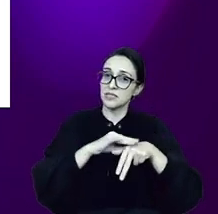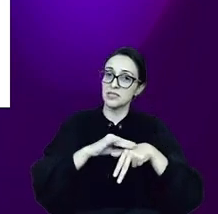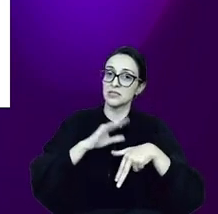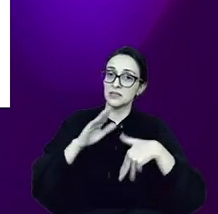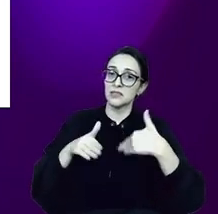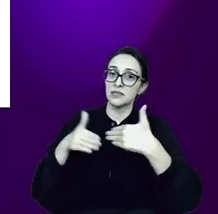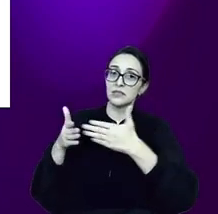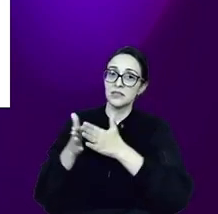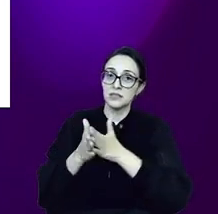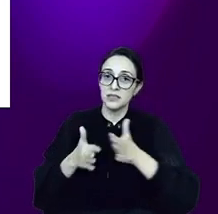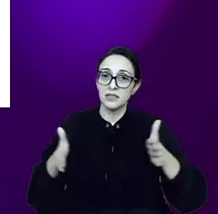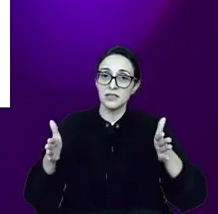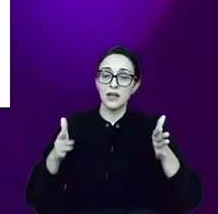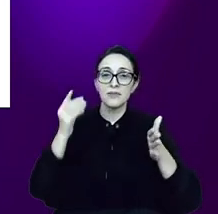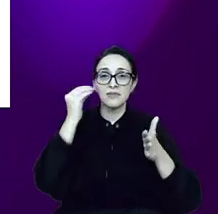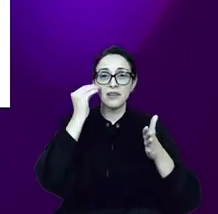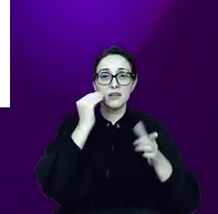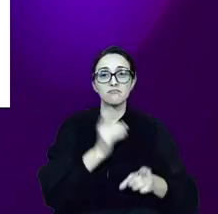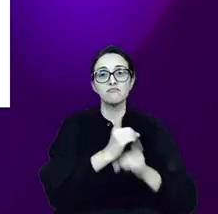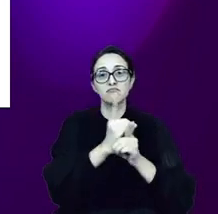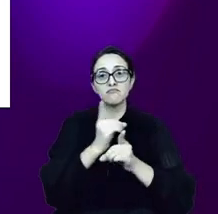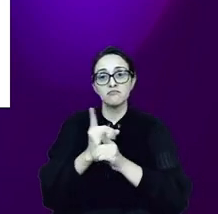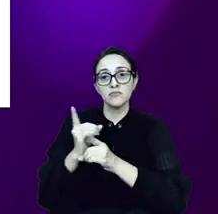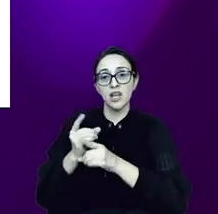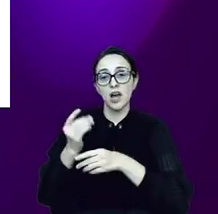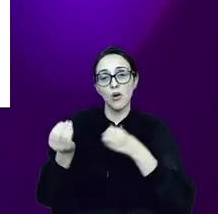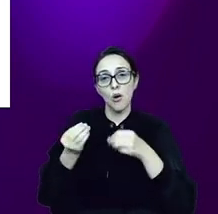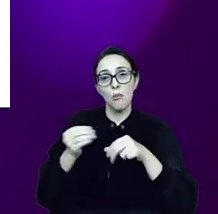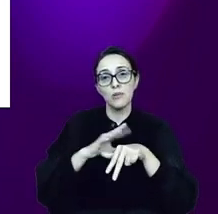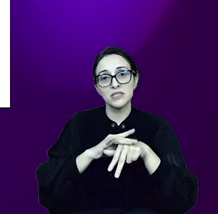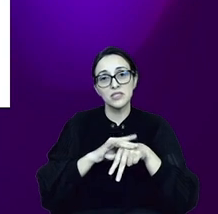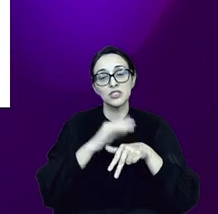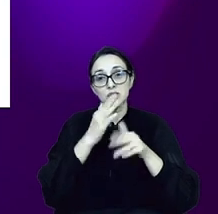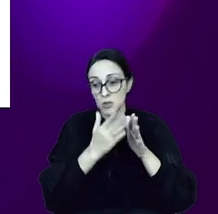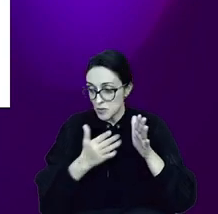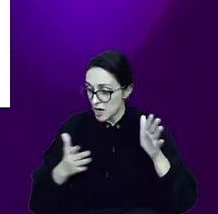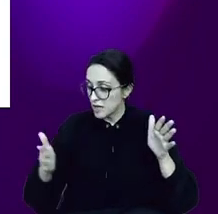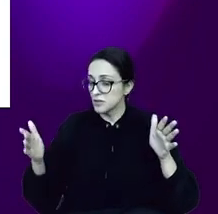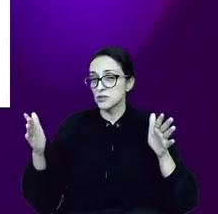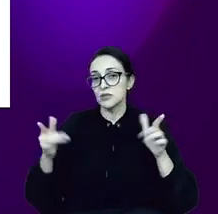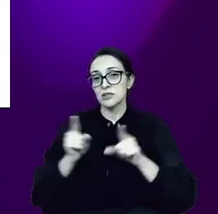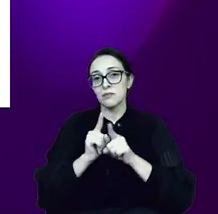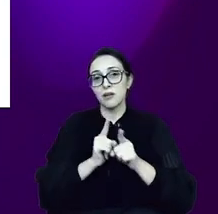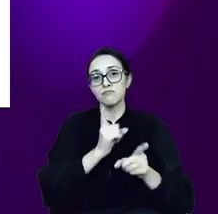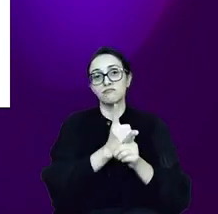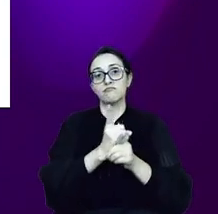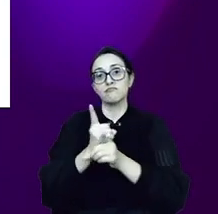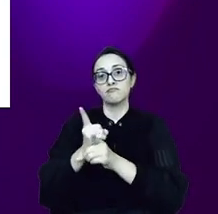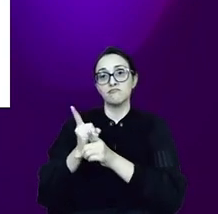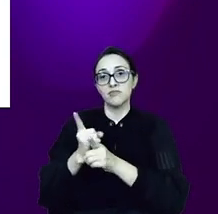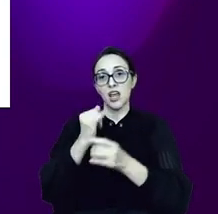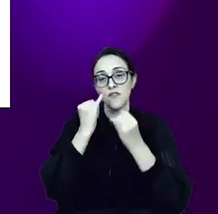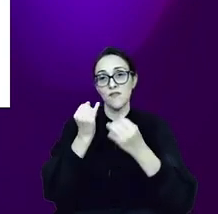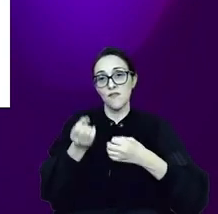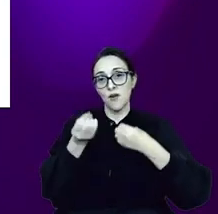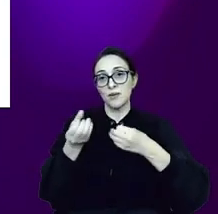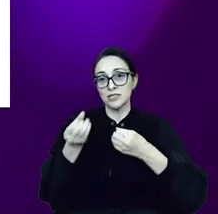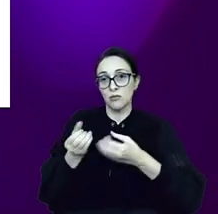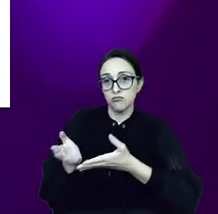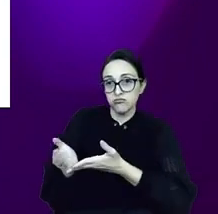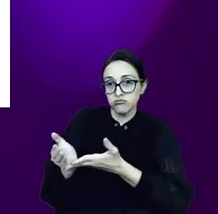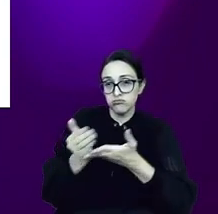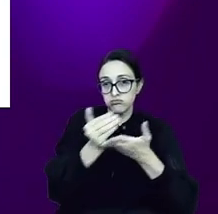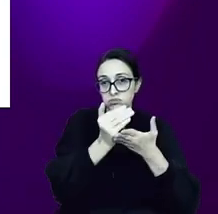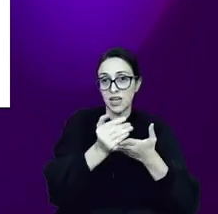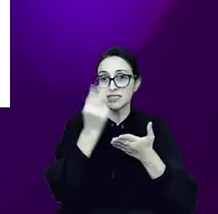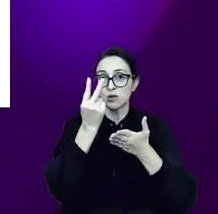etapa atual foi tentar identificar como os pacientes ficam em longo prazo, e, identificando essas informações, passar para uma